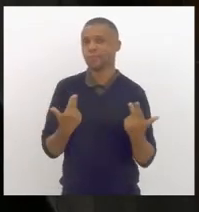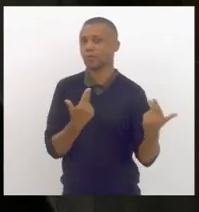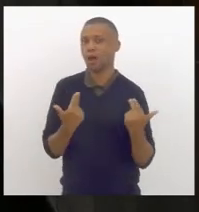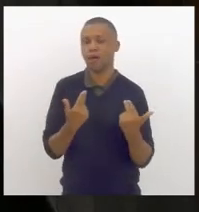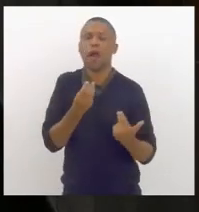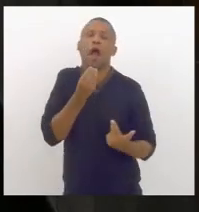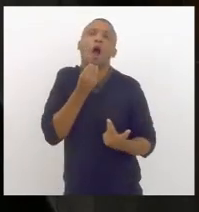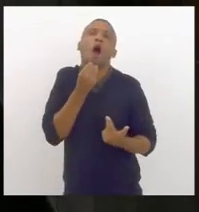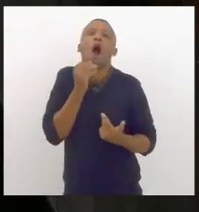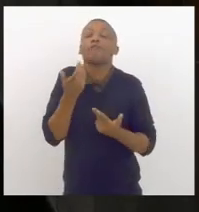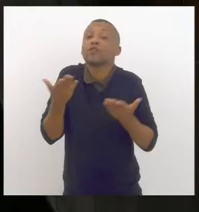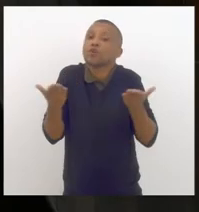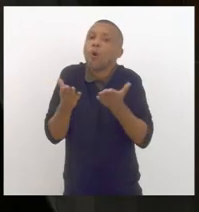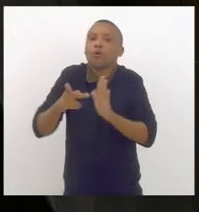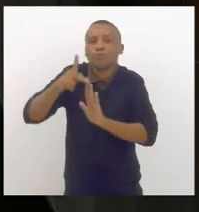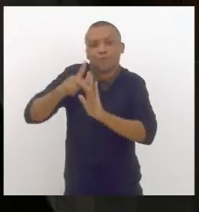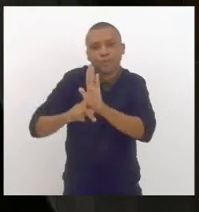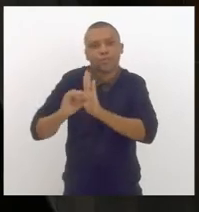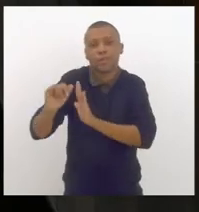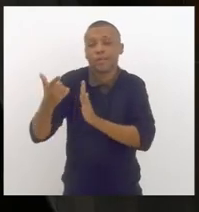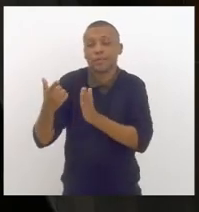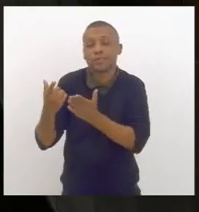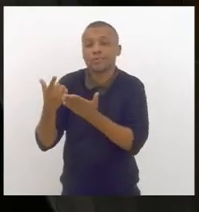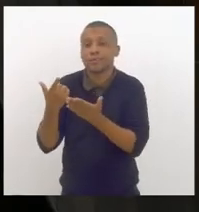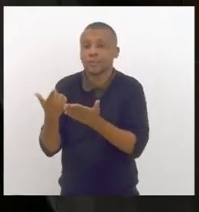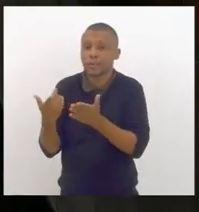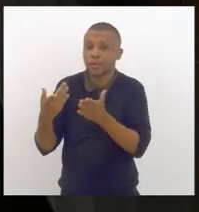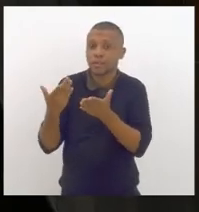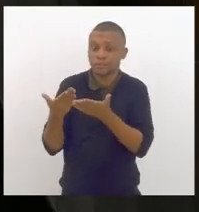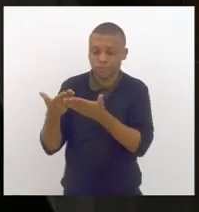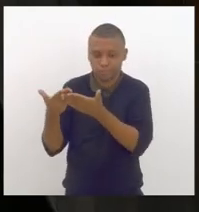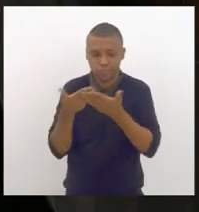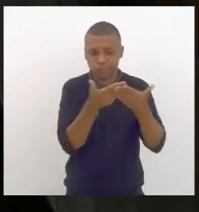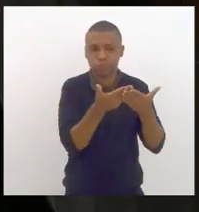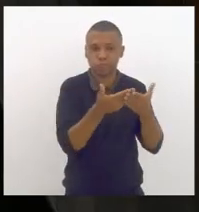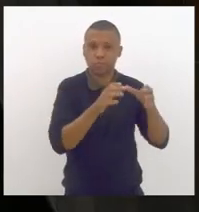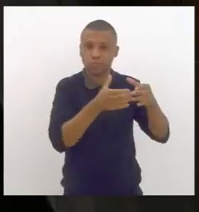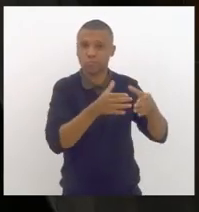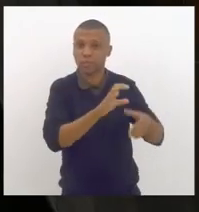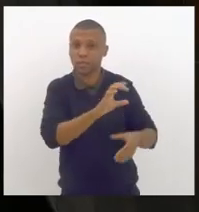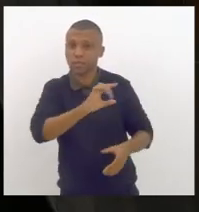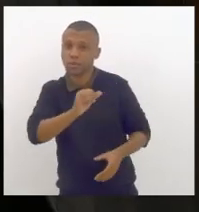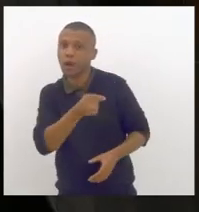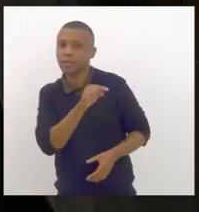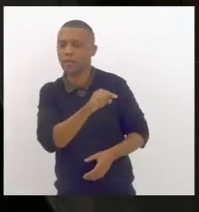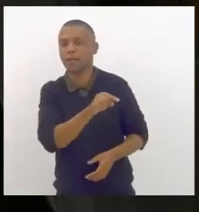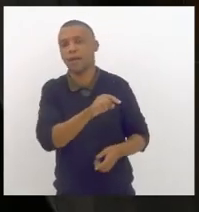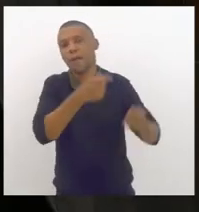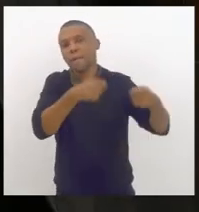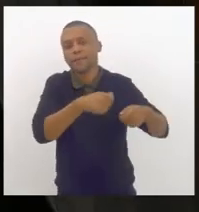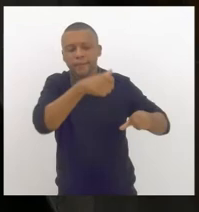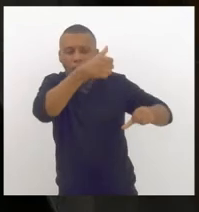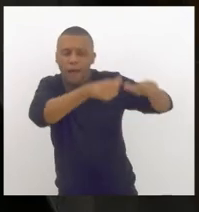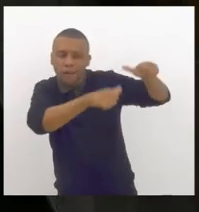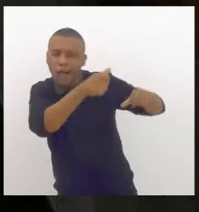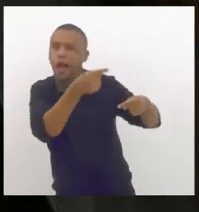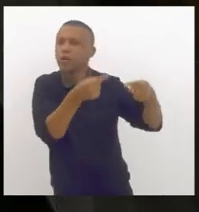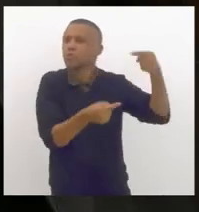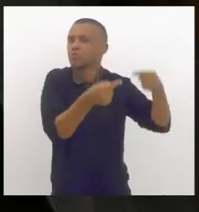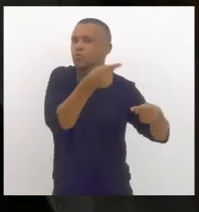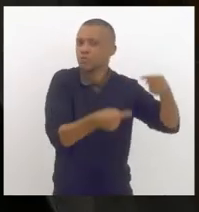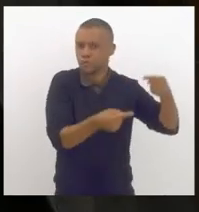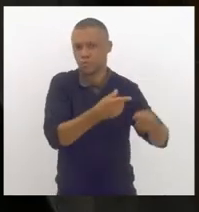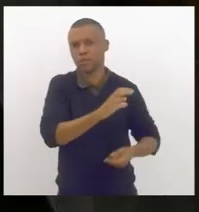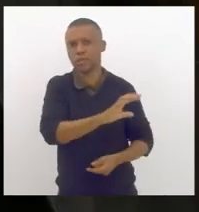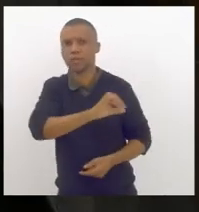o projeto de hoje, ao chegar na CCJ, tem que ser cotejado com esse nosso projeto. Até porque, Luiz Paulo, o nosso projeto,